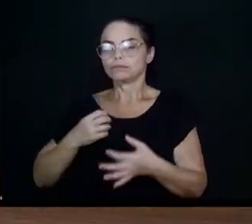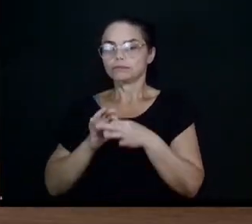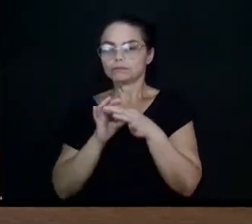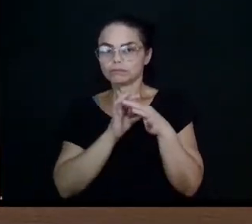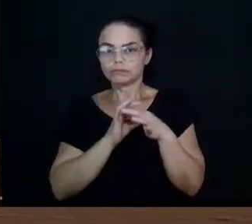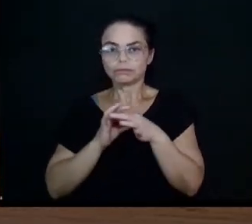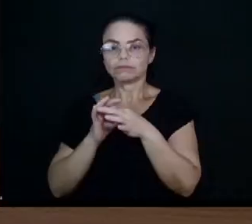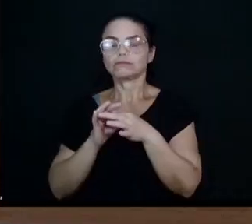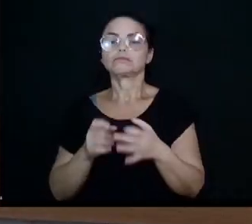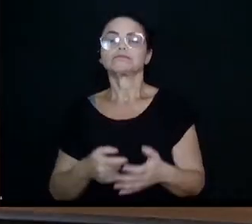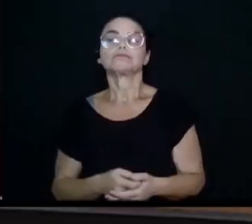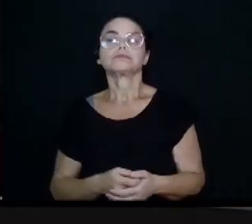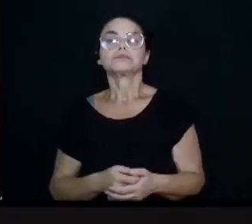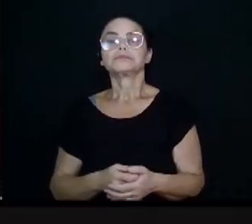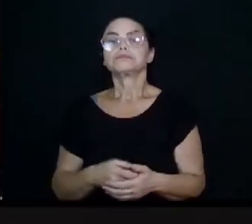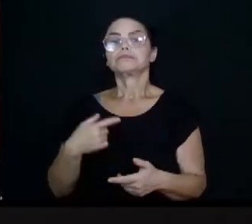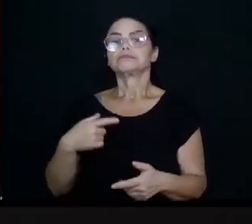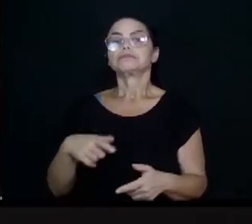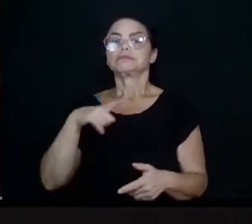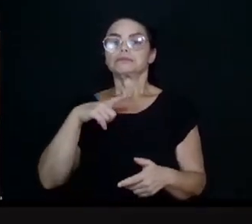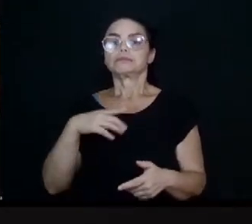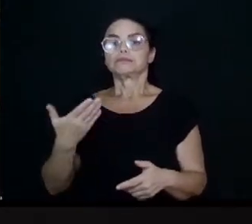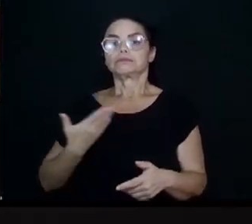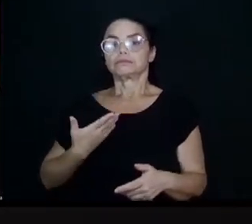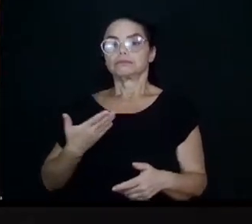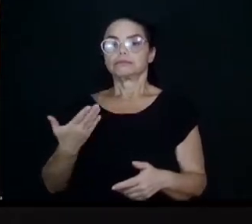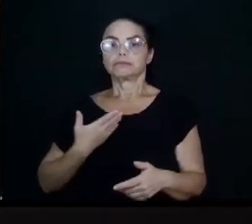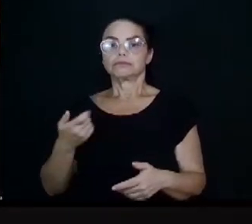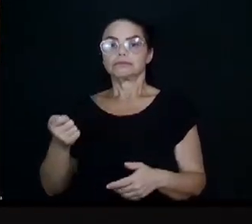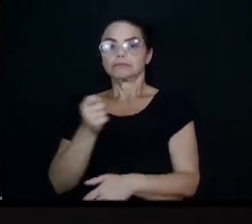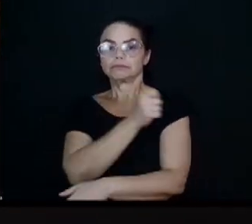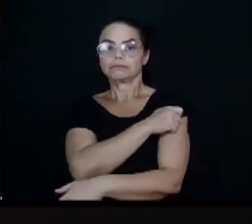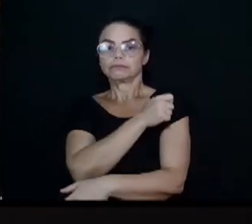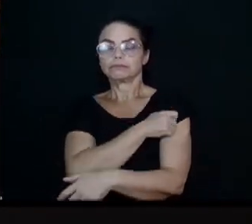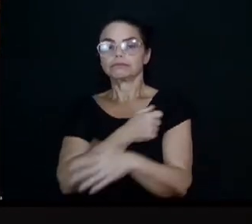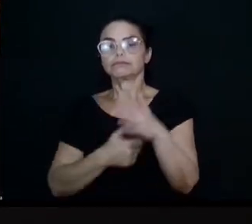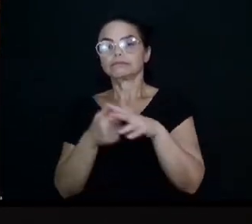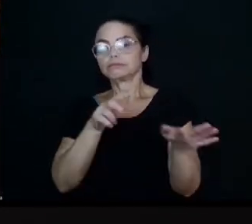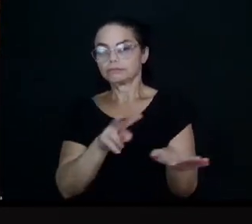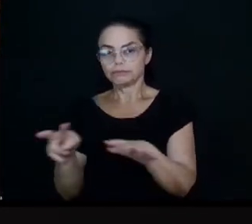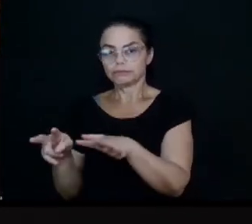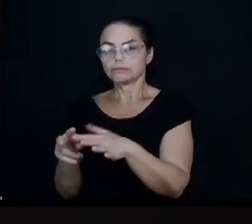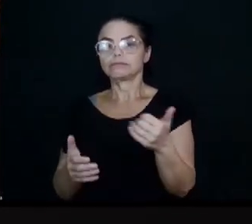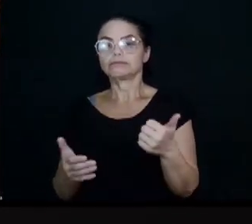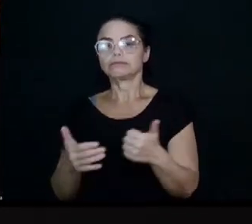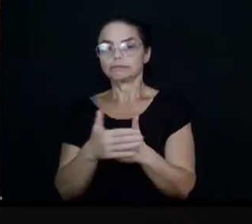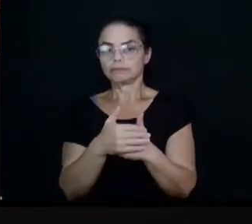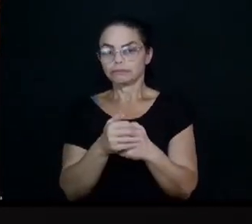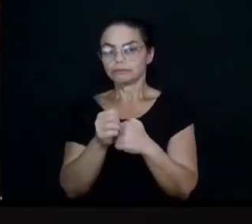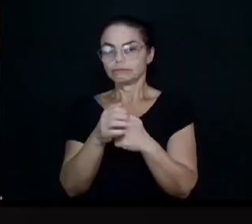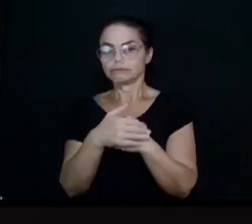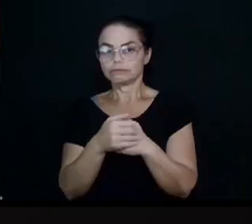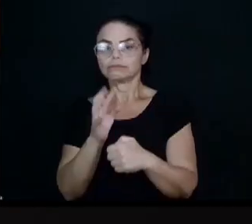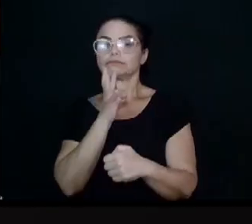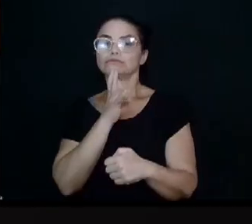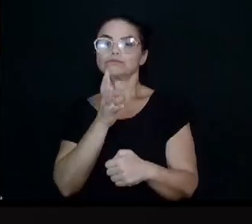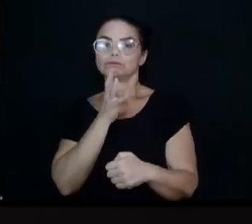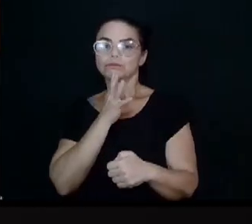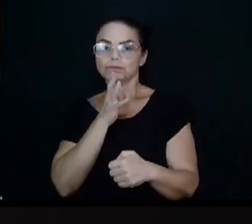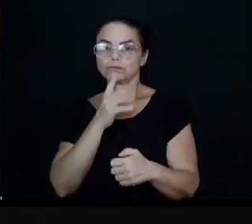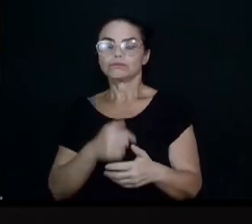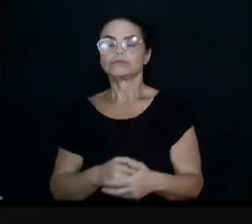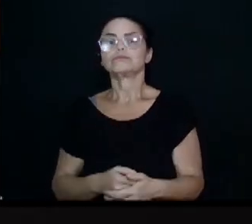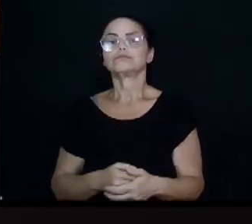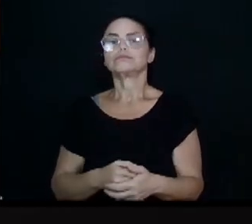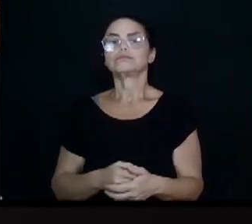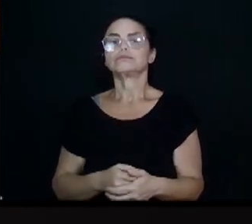alunos. Então, essa primeira semana é uma semana de acolhimento, de conhecimento. Então é o que a gente falou lá no início,